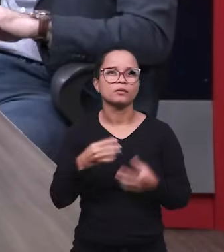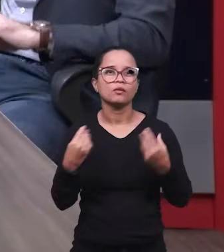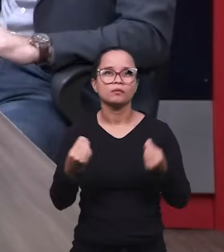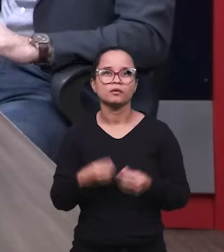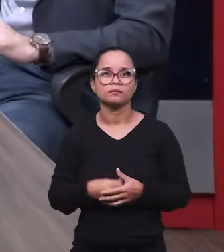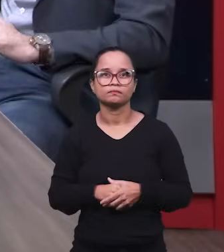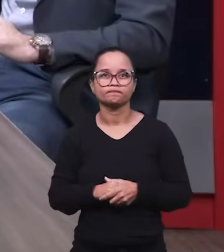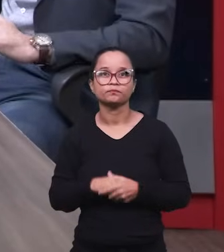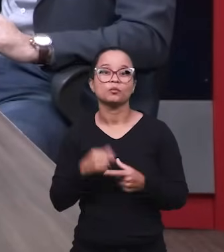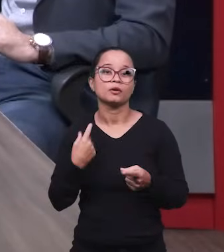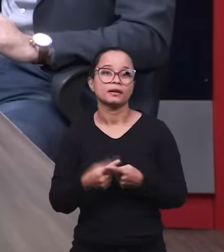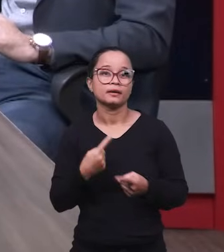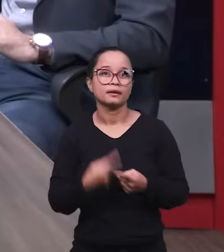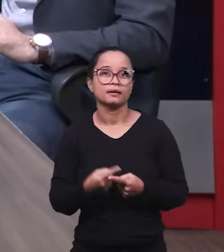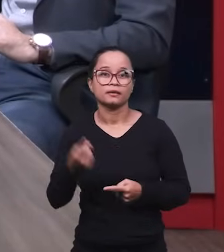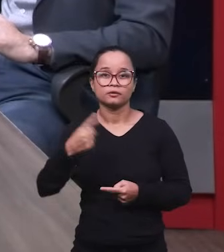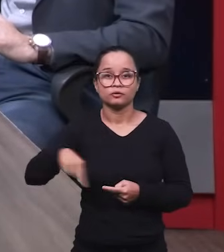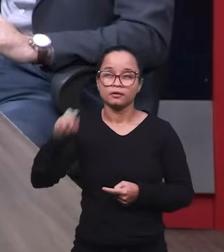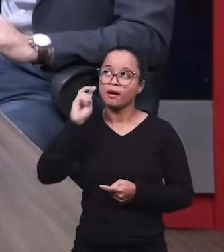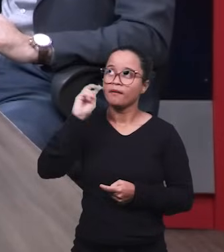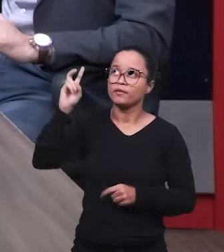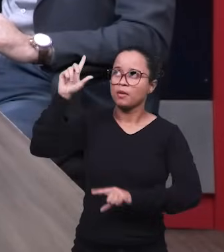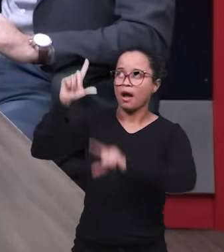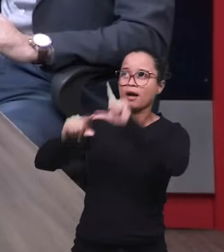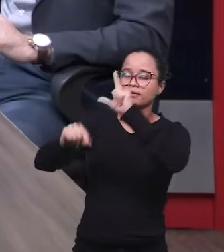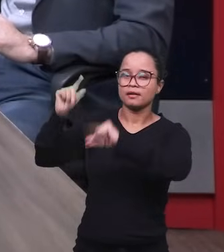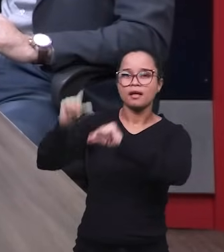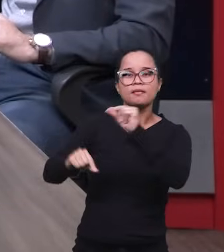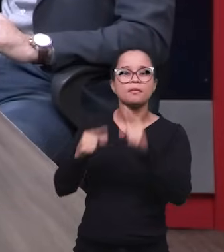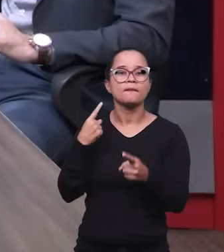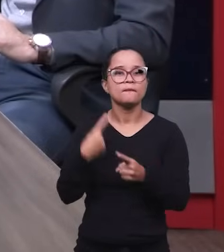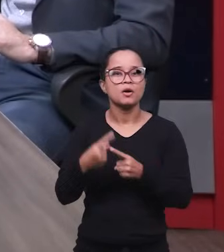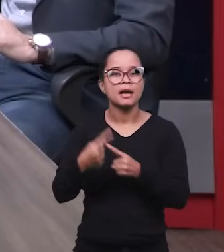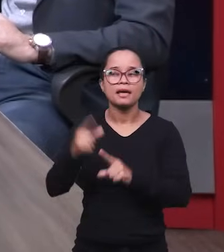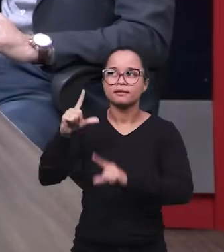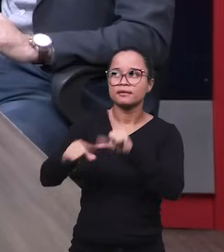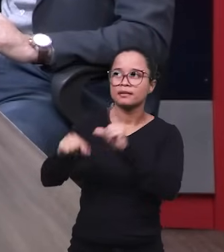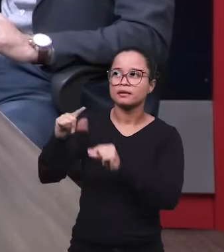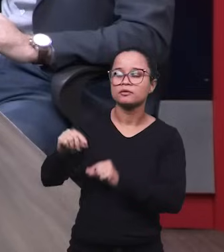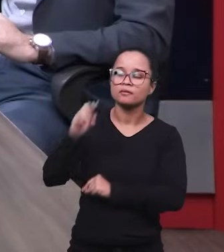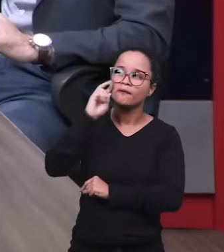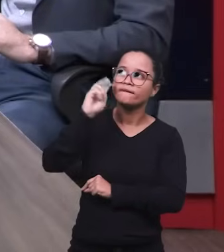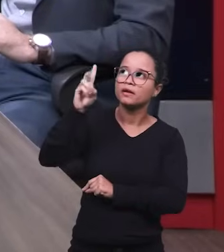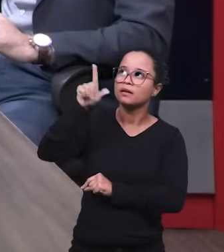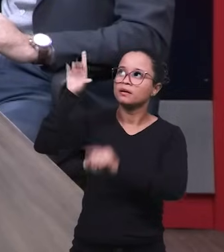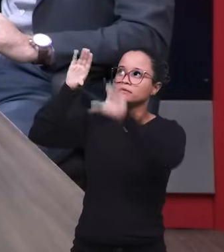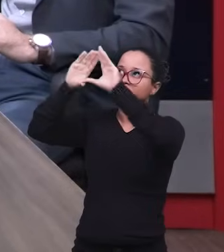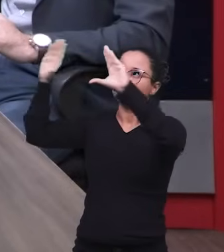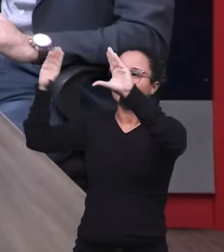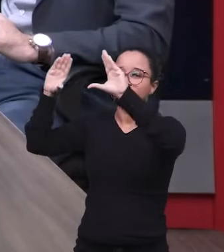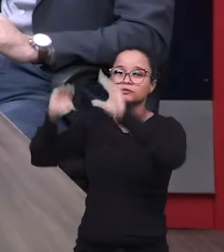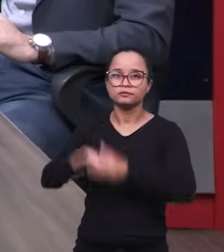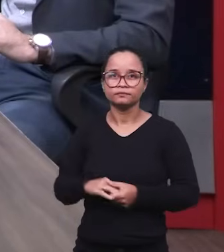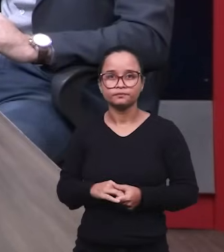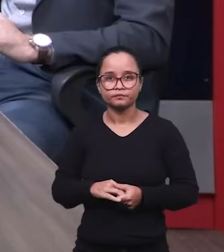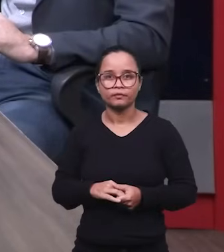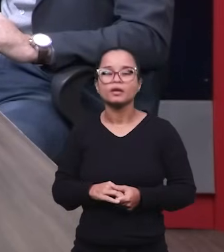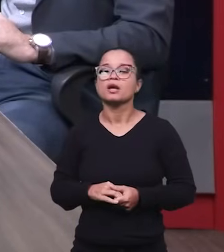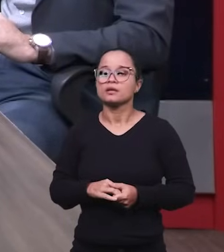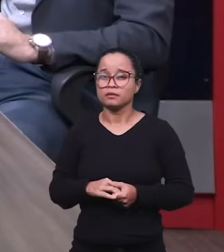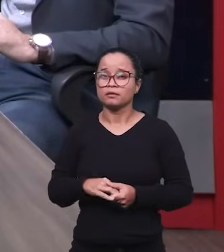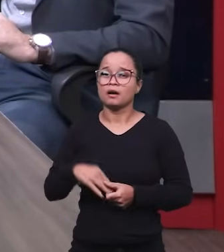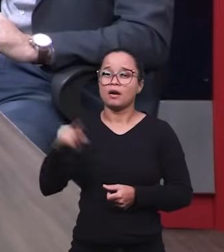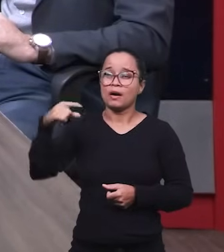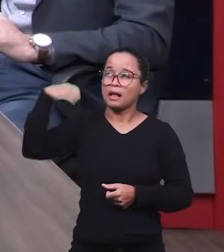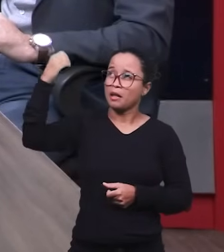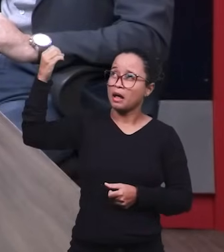falou. Porque nós vemos a estrela, porque aquela estrela que nós estamos vendo no céu, a luz dela chega aos nossos